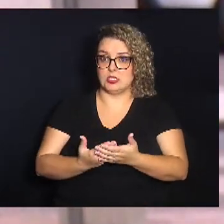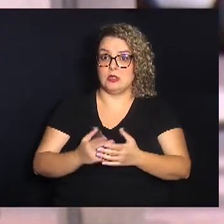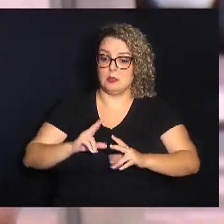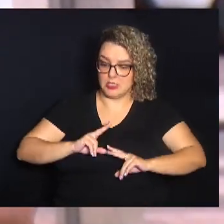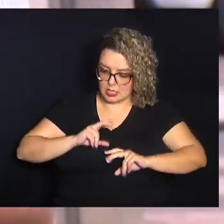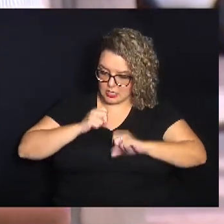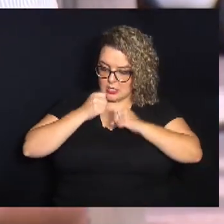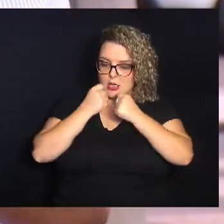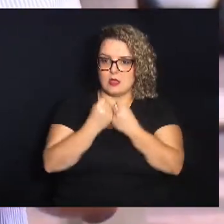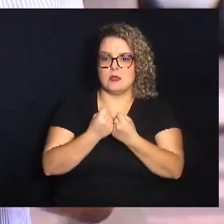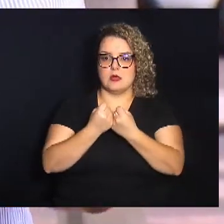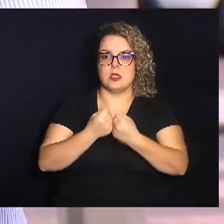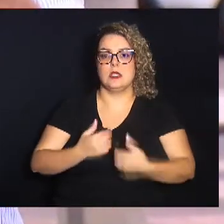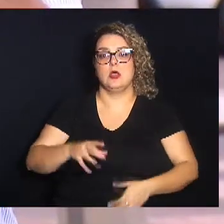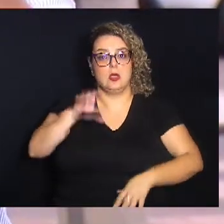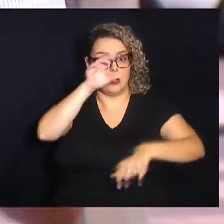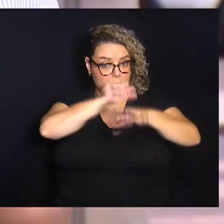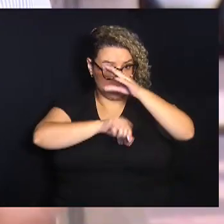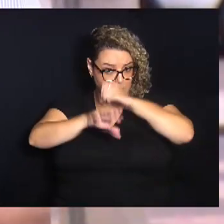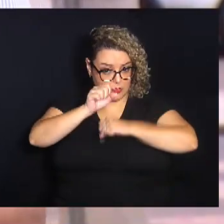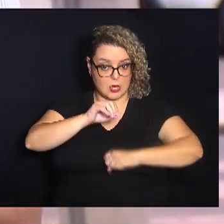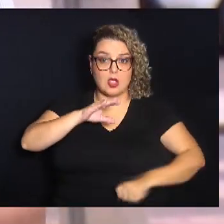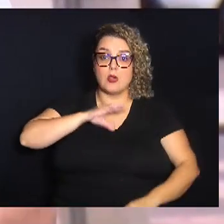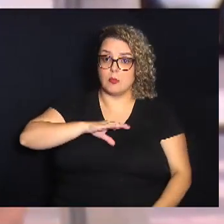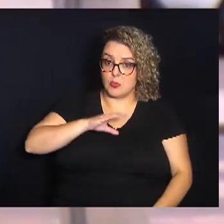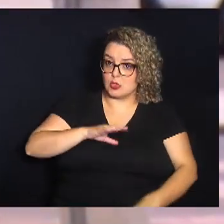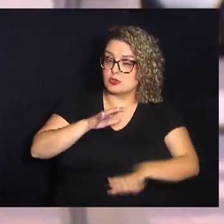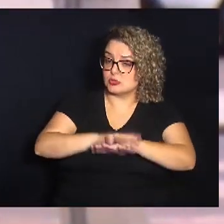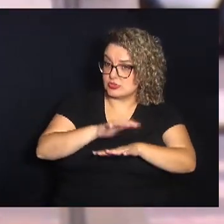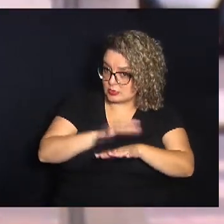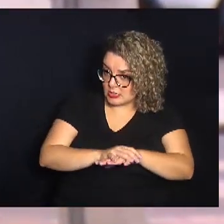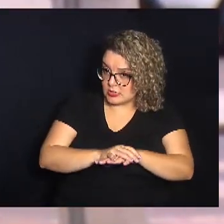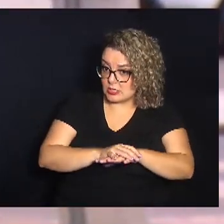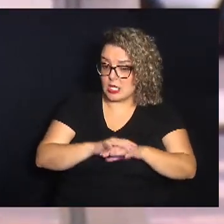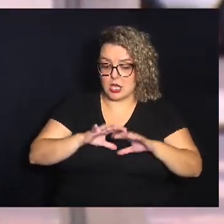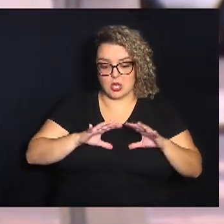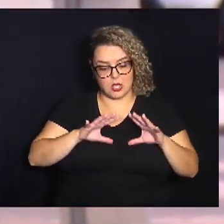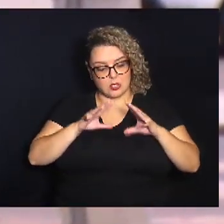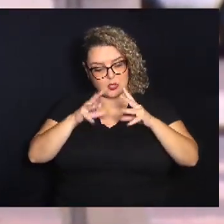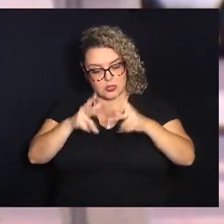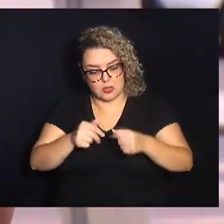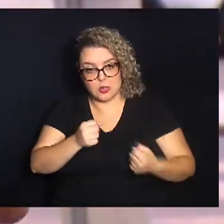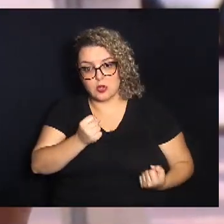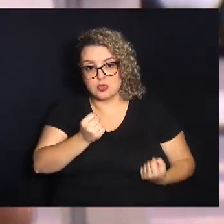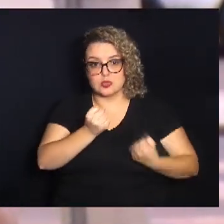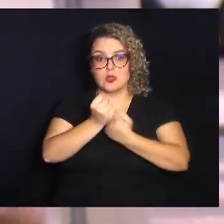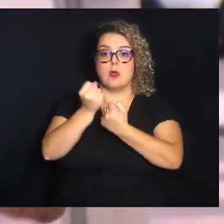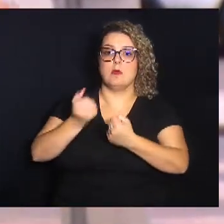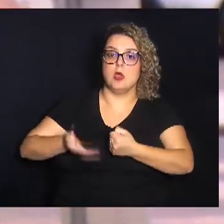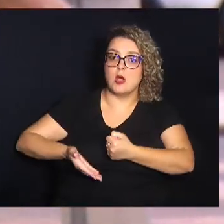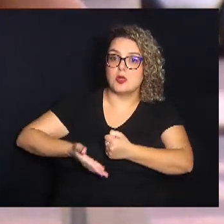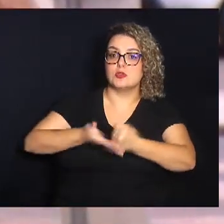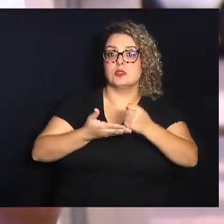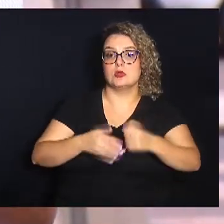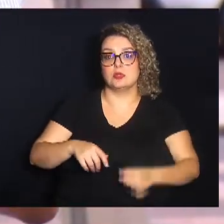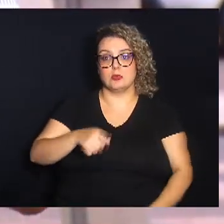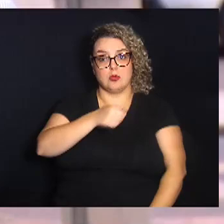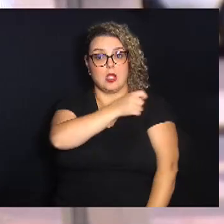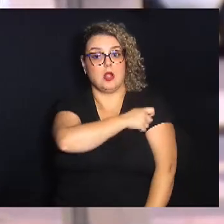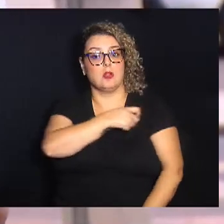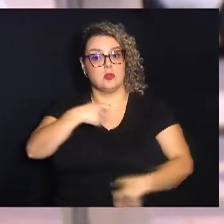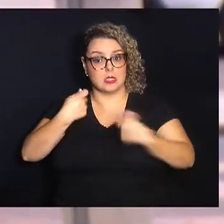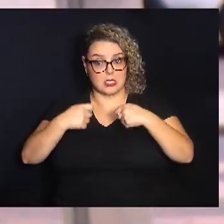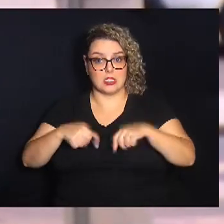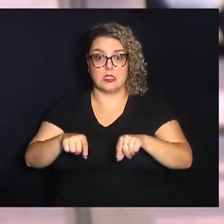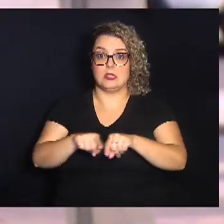reforçar a sua aprendizagem em português e matemática. E todo o suporte, todo o aparato que o aluno precisa, inclusive